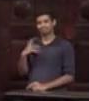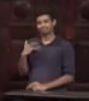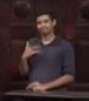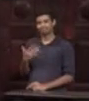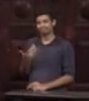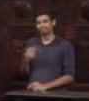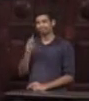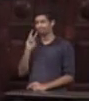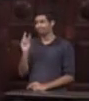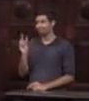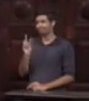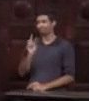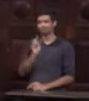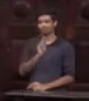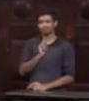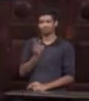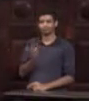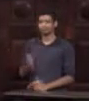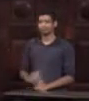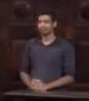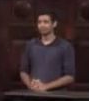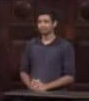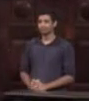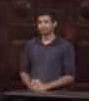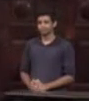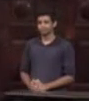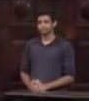das unidades socioeducativas do nosso estado.